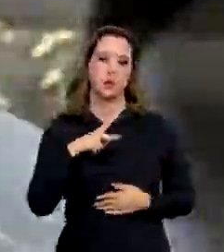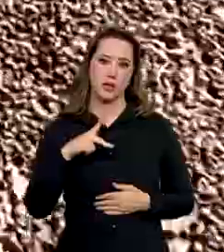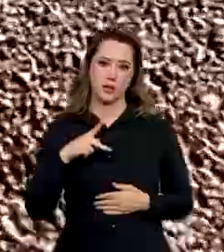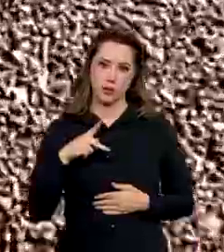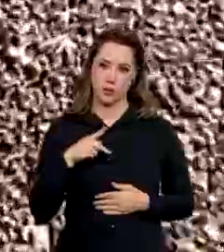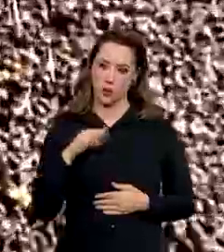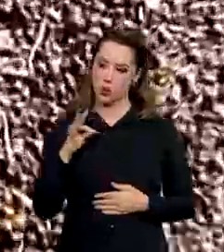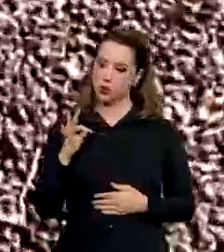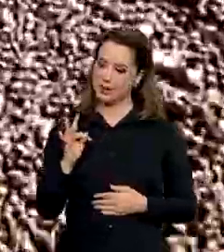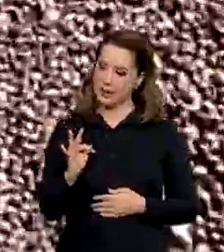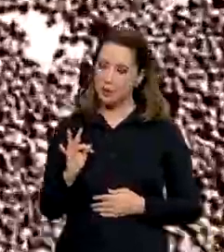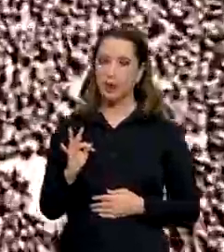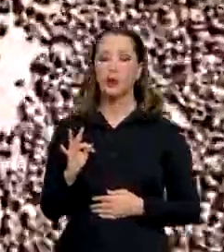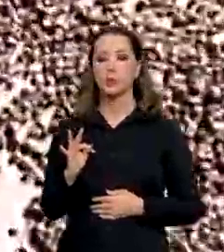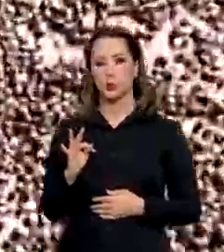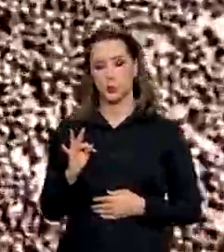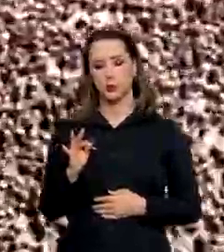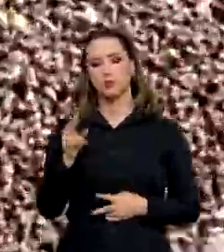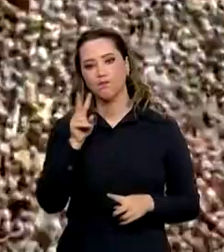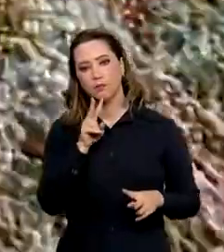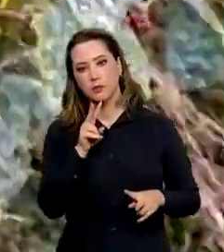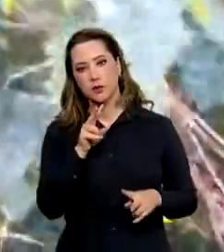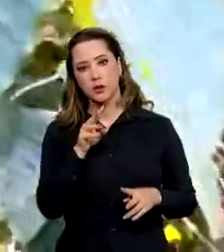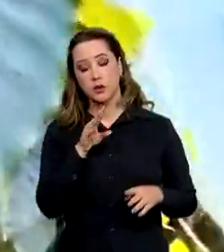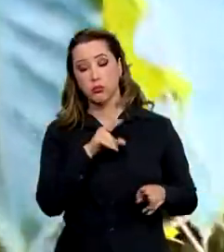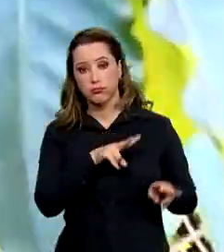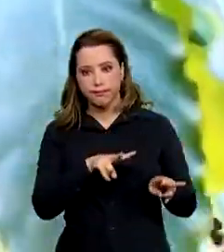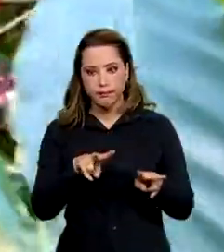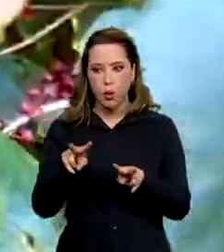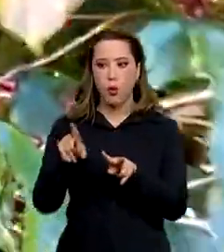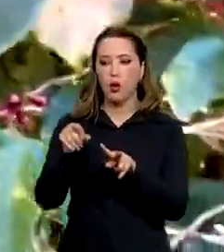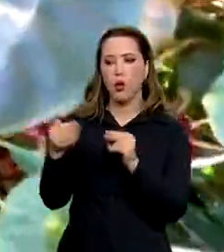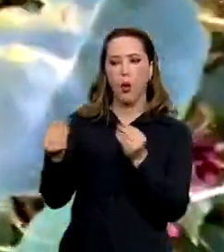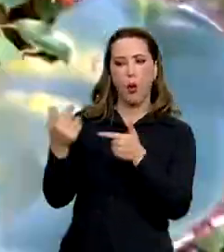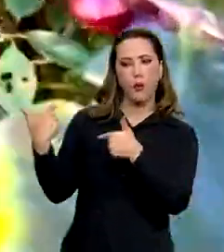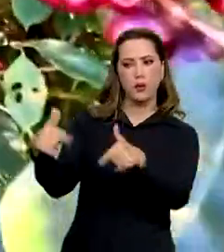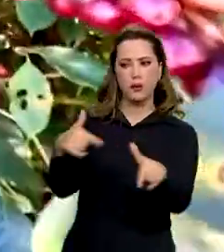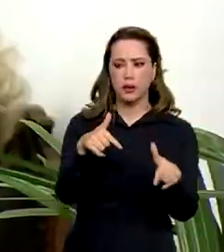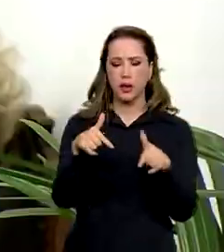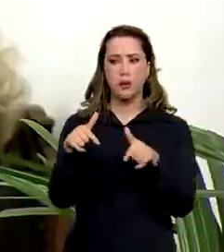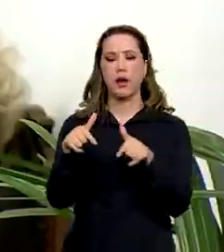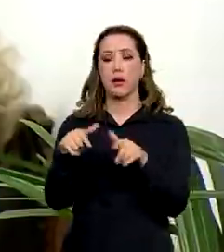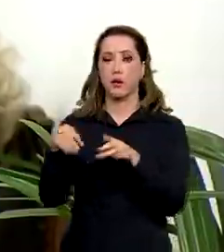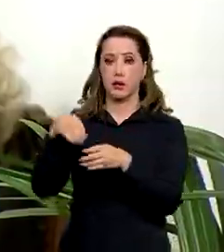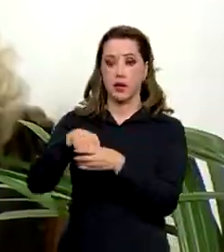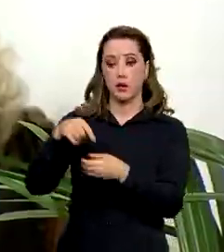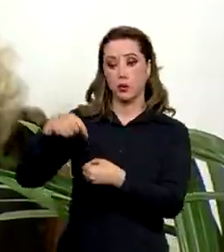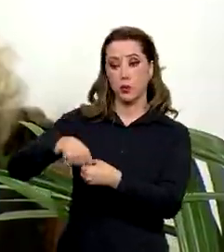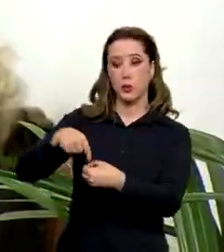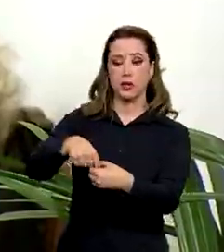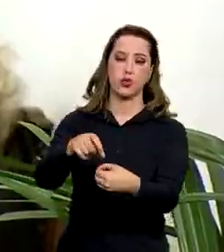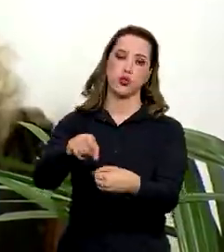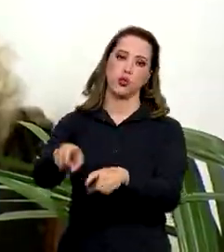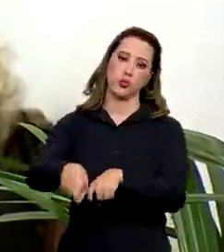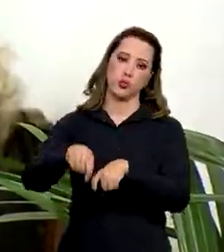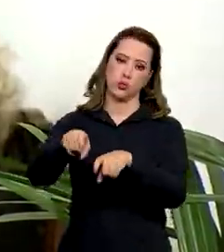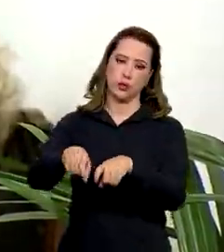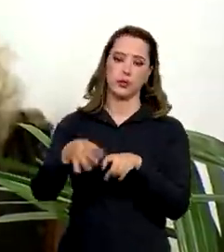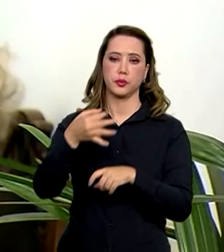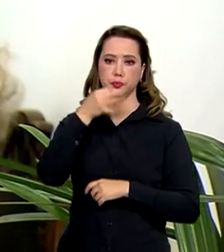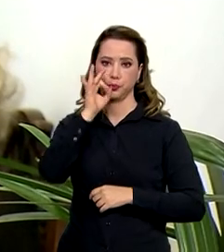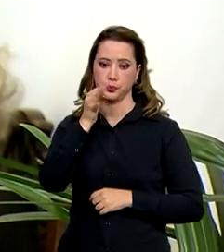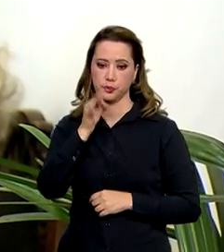e Emprego está de olho nas práticas decentes na lavoura cafeeira. Nós queremos